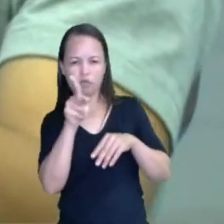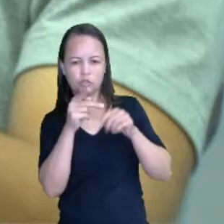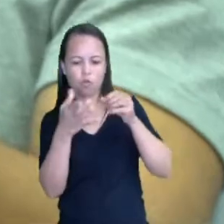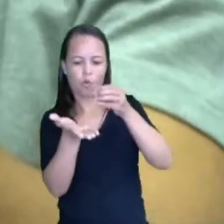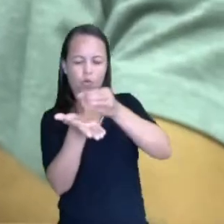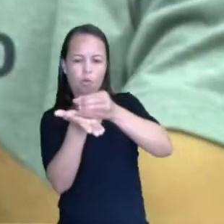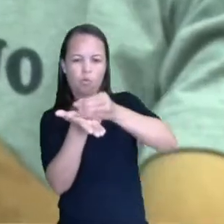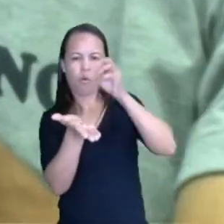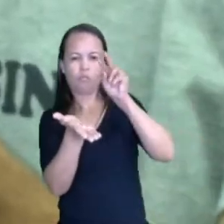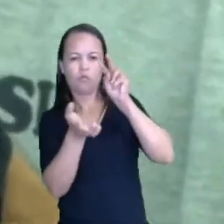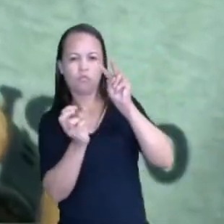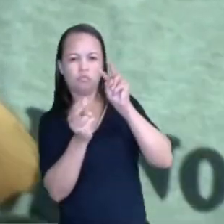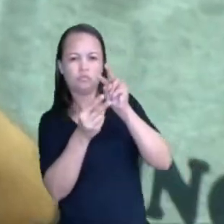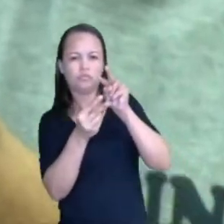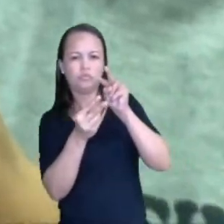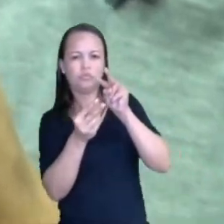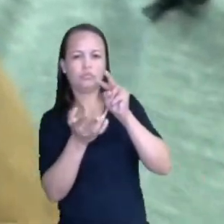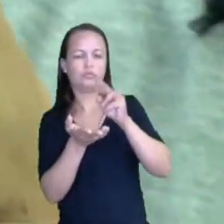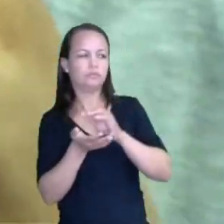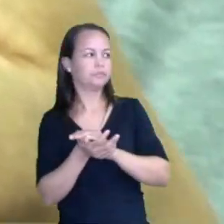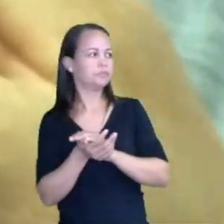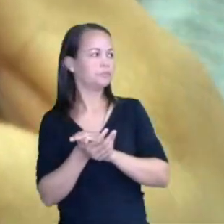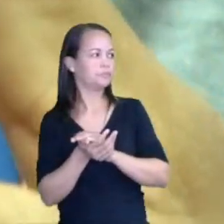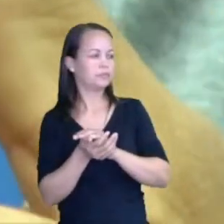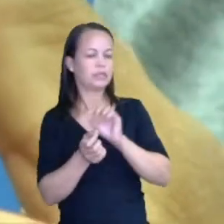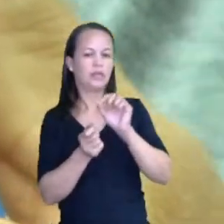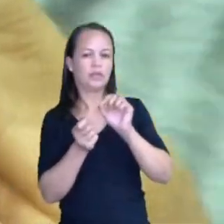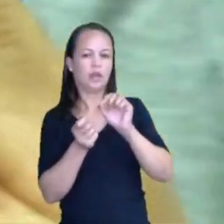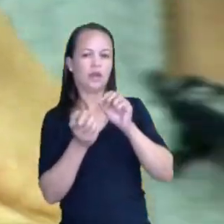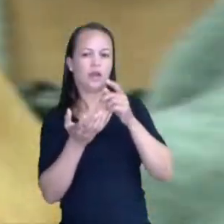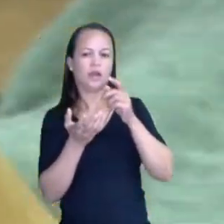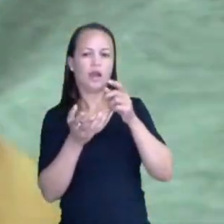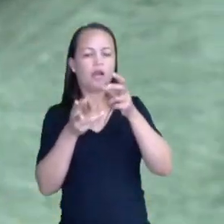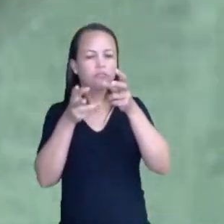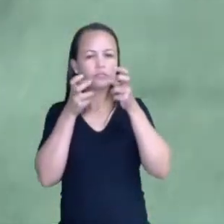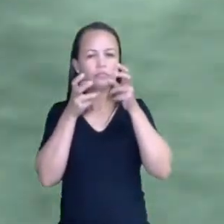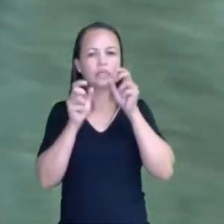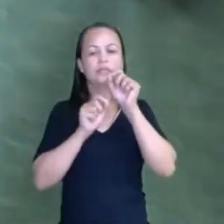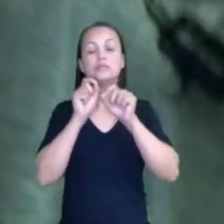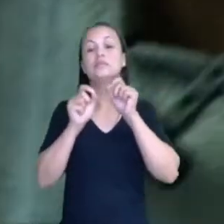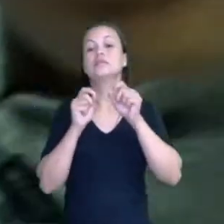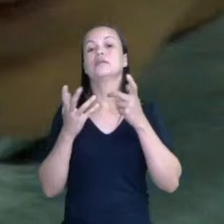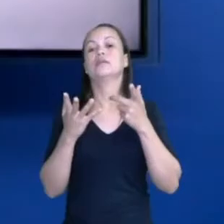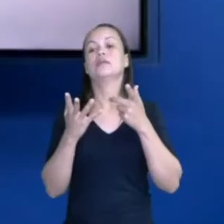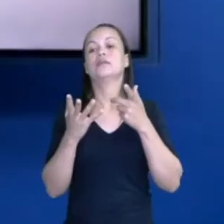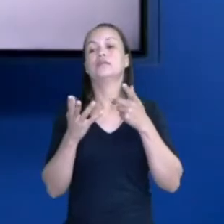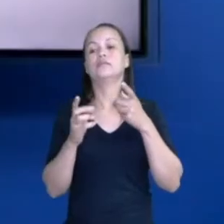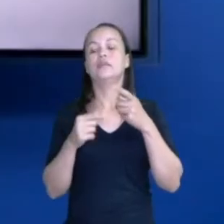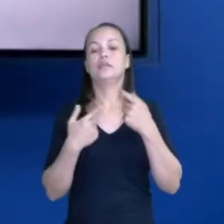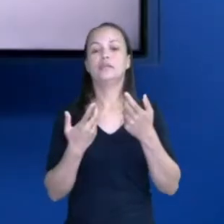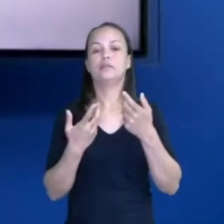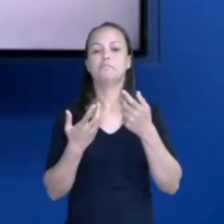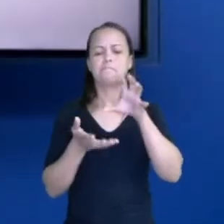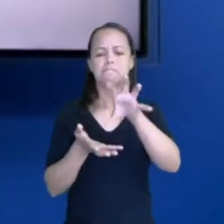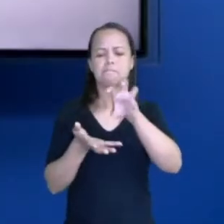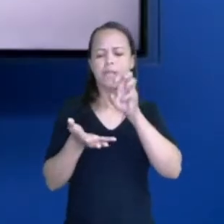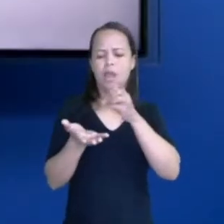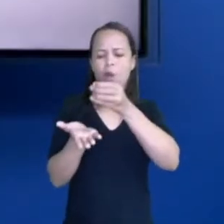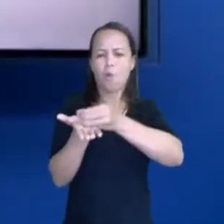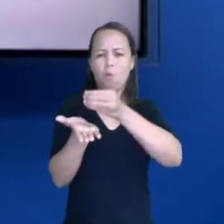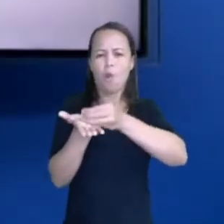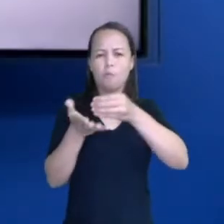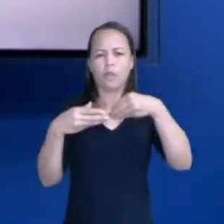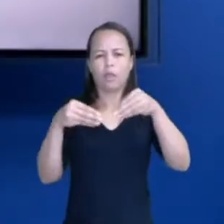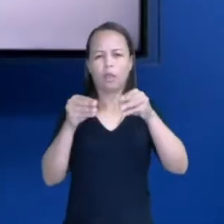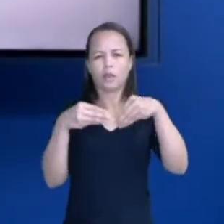a luzinha da lanterna do celular, tá bem? À medida que se a gente pegar o copinho de plástico,